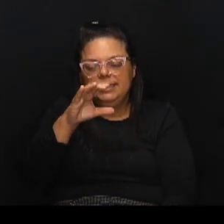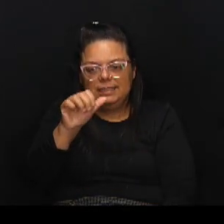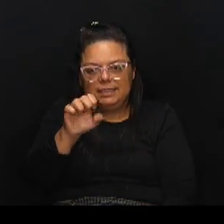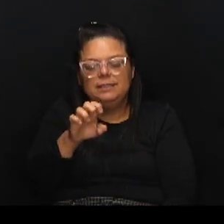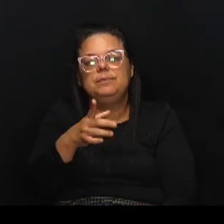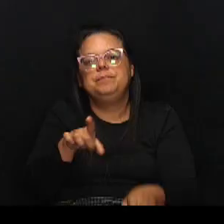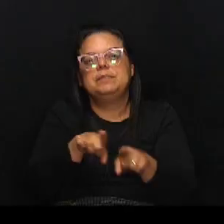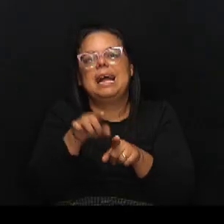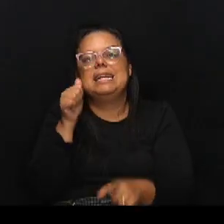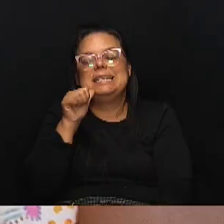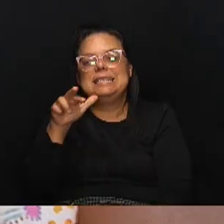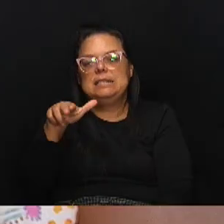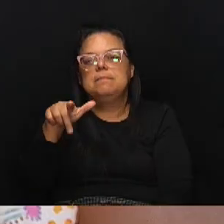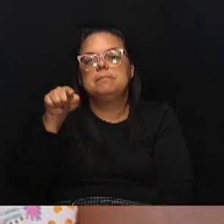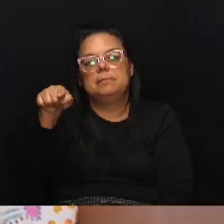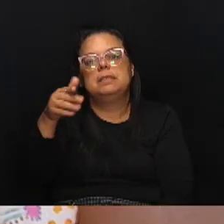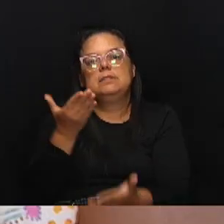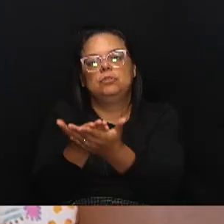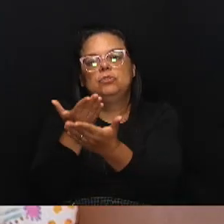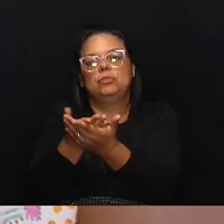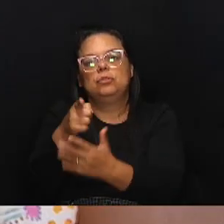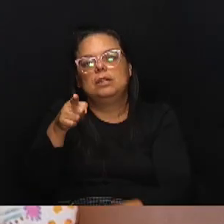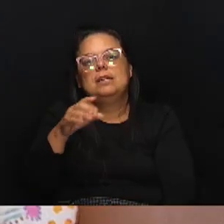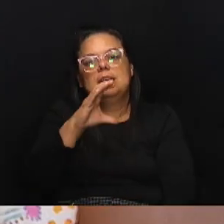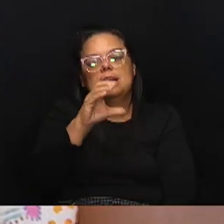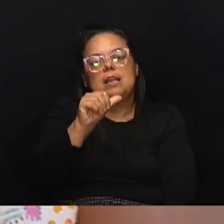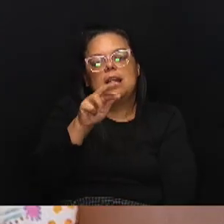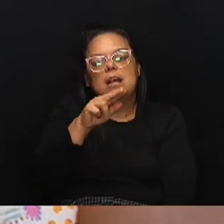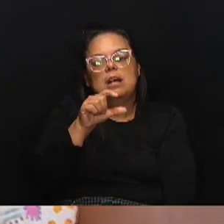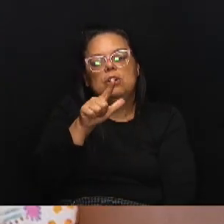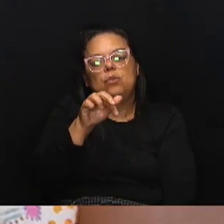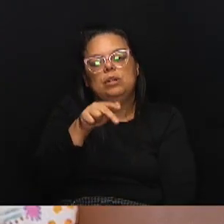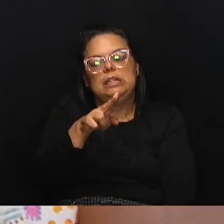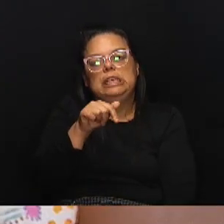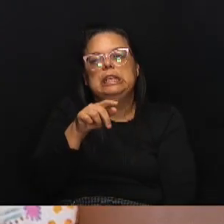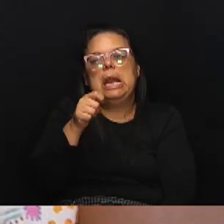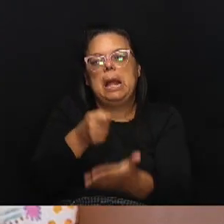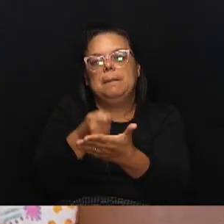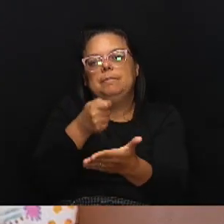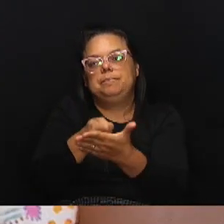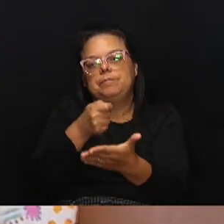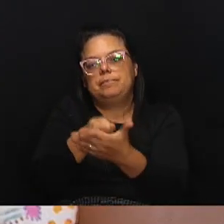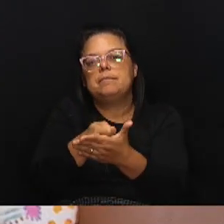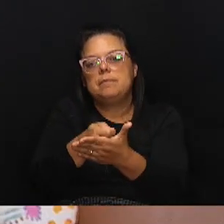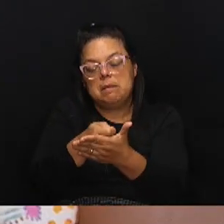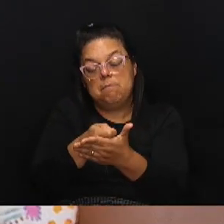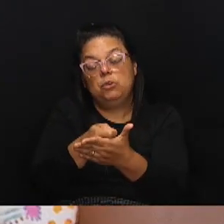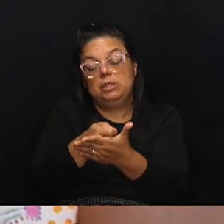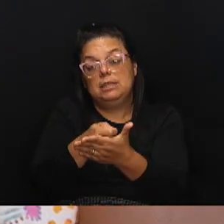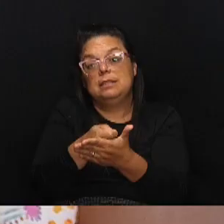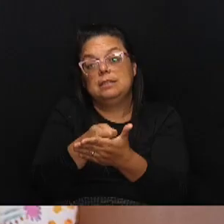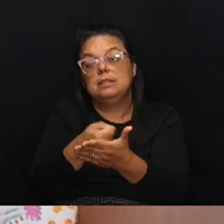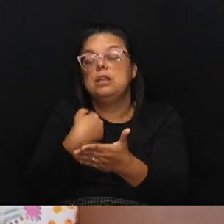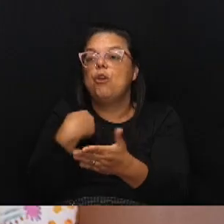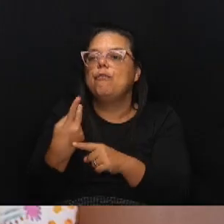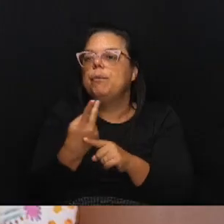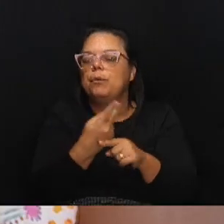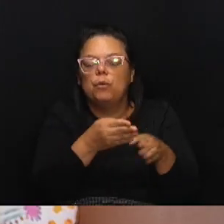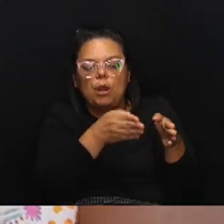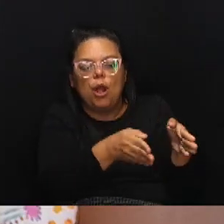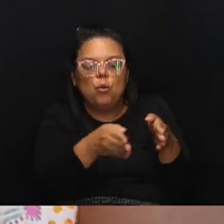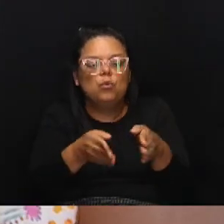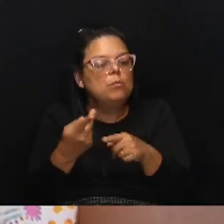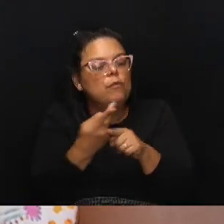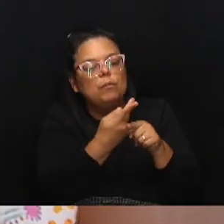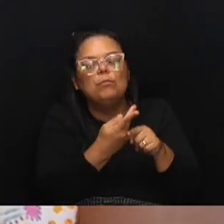Dumont estudaram lá. Carolina era protestante. Eu cheguei, inclusive, a Florença procurar o túmulo dela e não achei, porque eu procurei